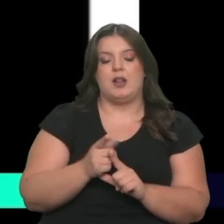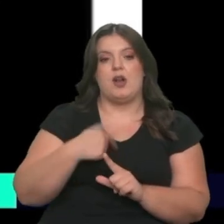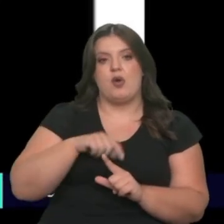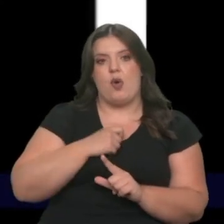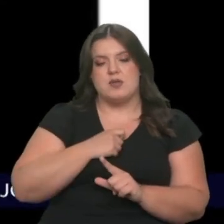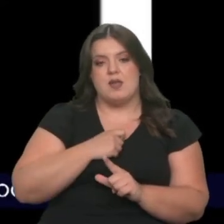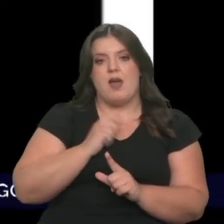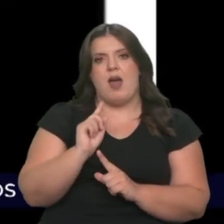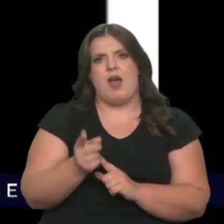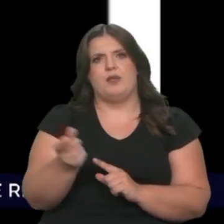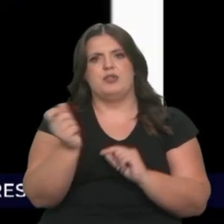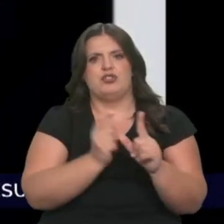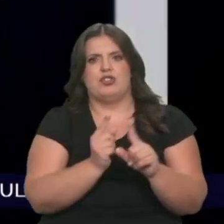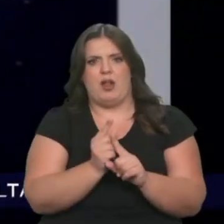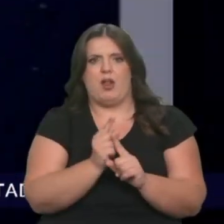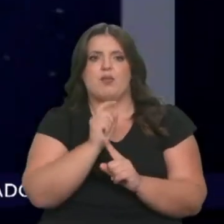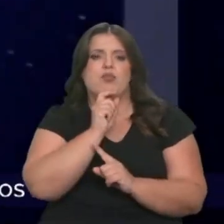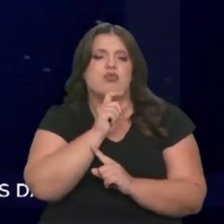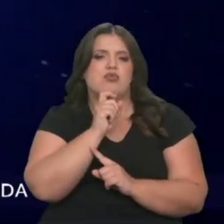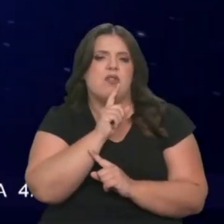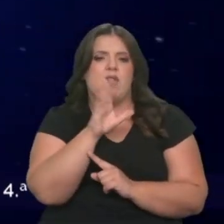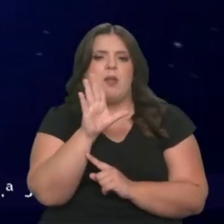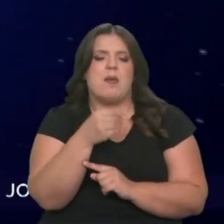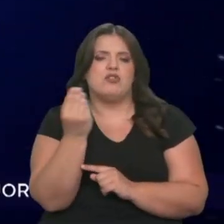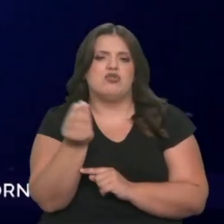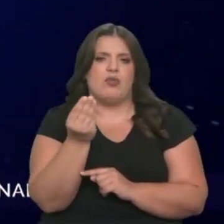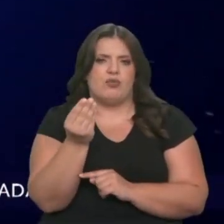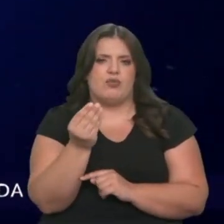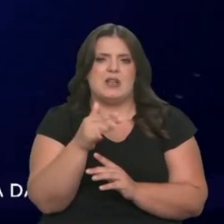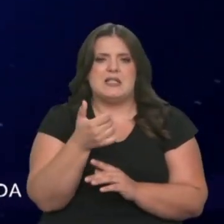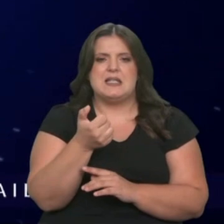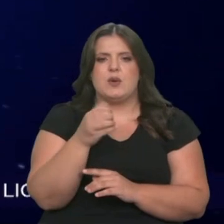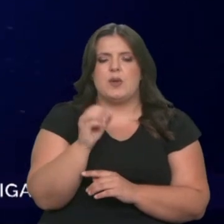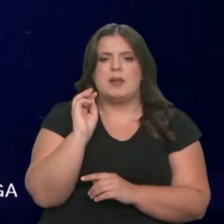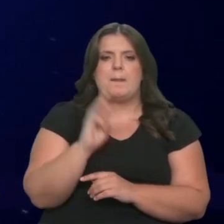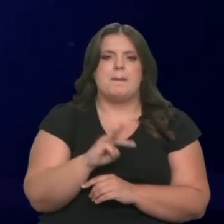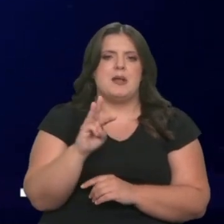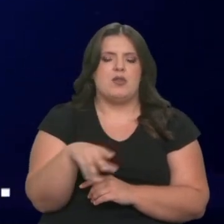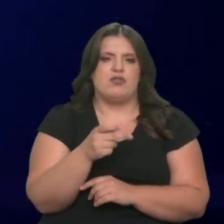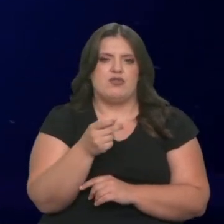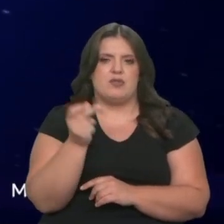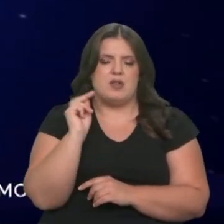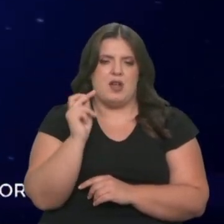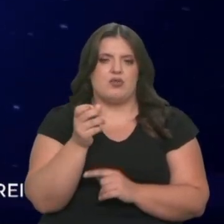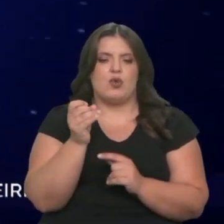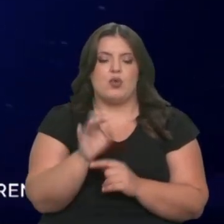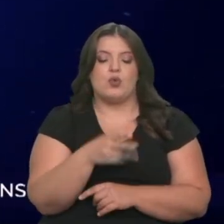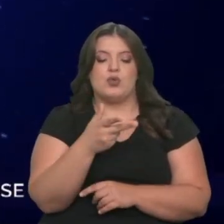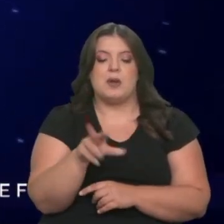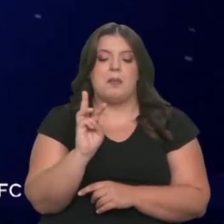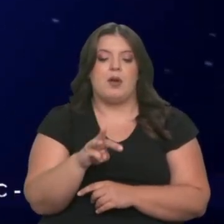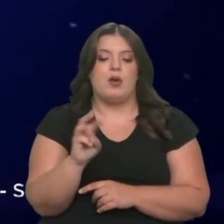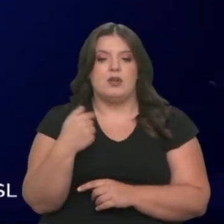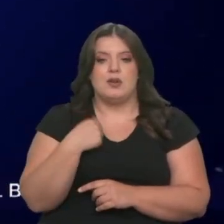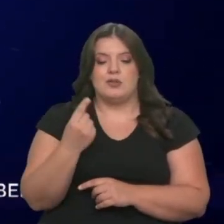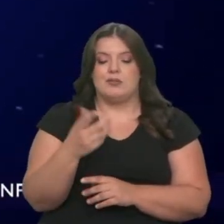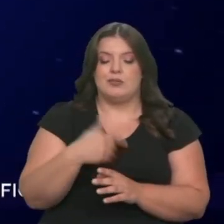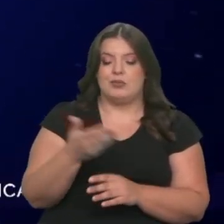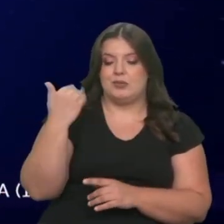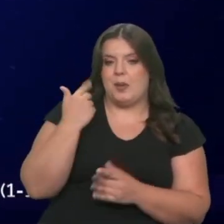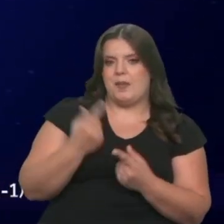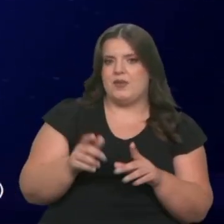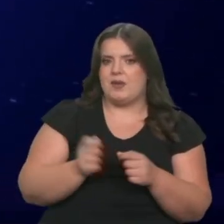é uma estrela que será muito mais nova, cerca de 50 milhões de anos, do que os 100 milhões de anos que nós tínhamos. Isto é uma diferença muito